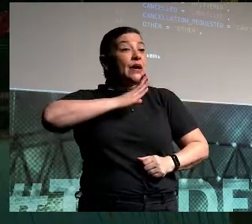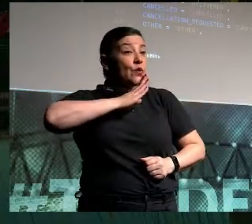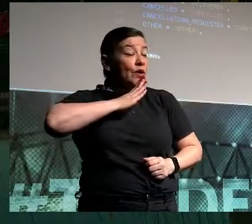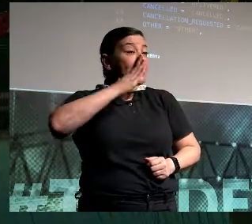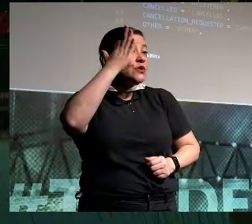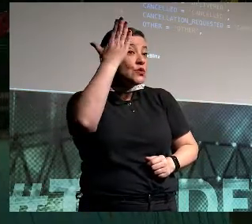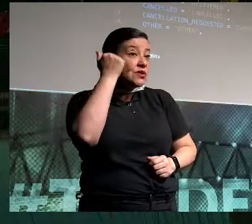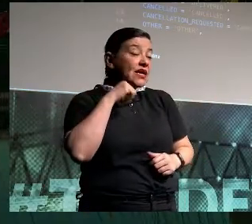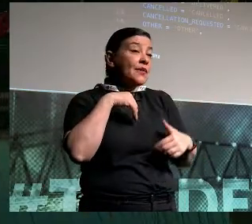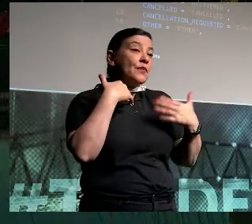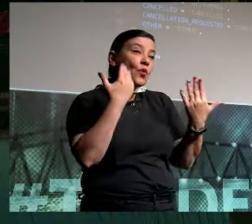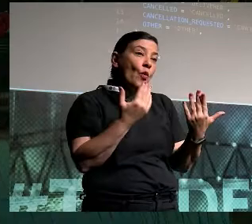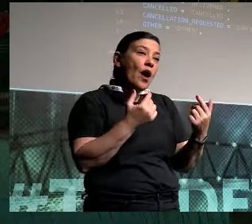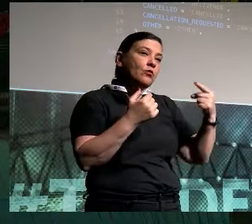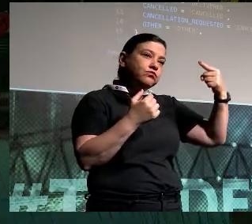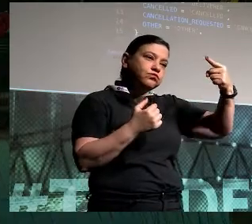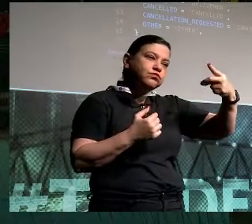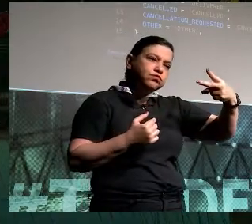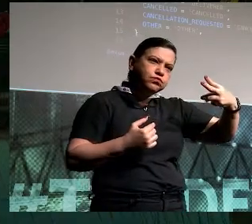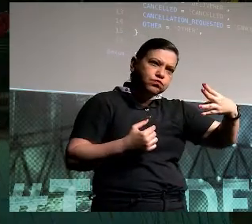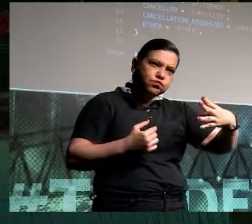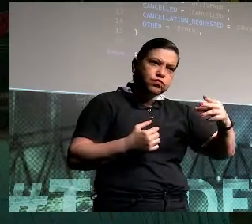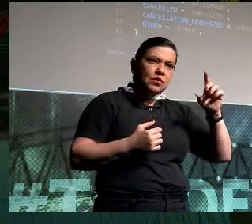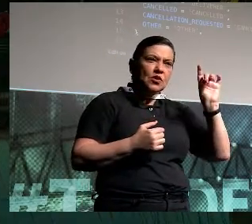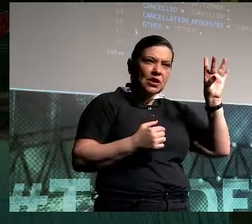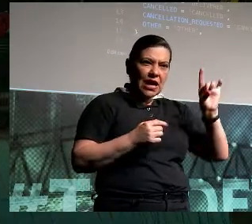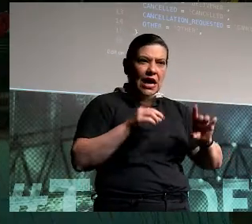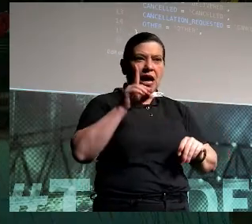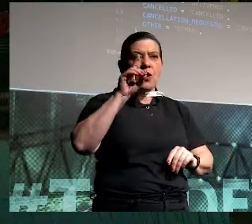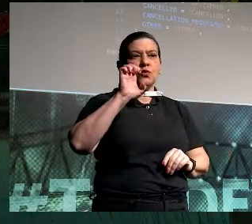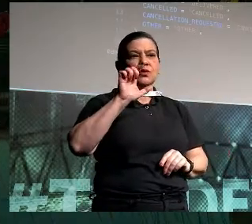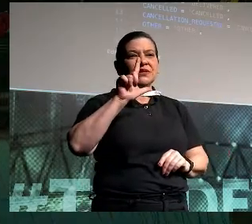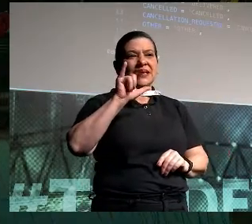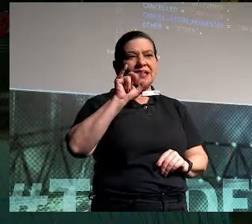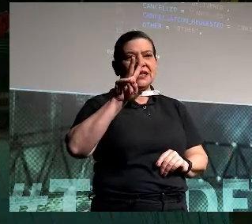do confirmed, conheço qual que é o do delivered, então eu vou criar